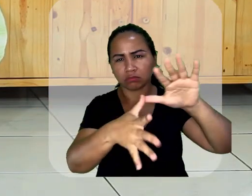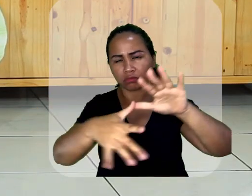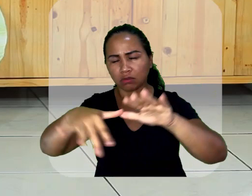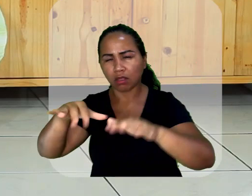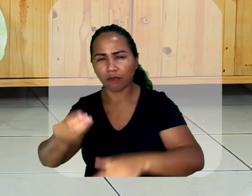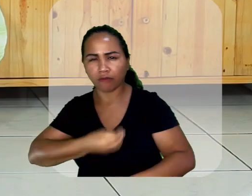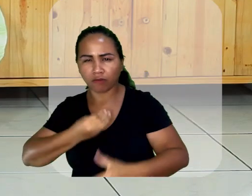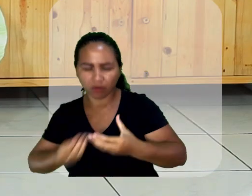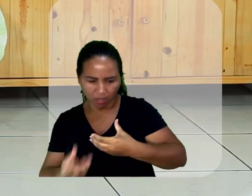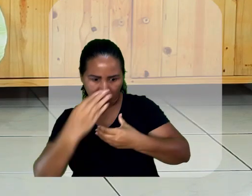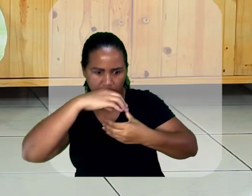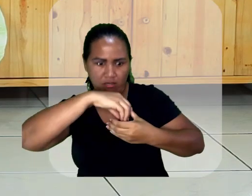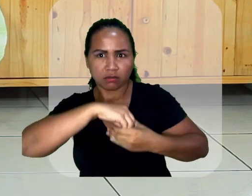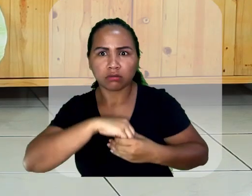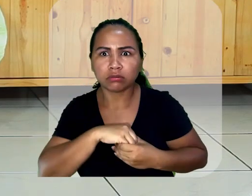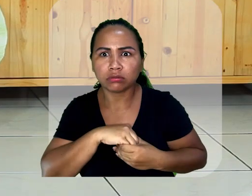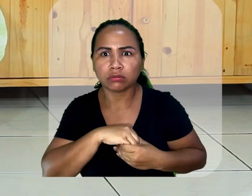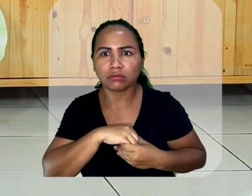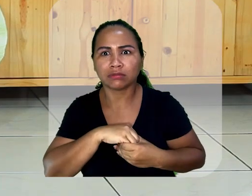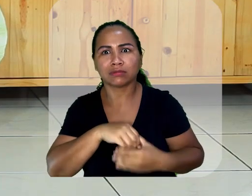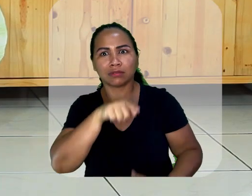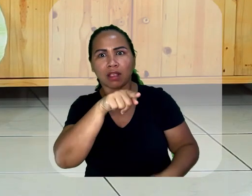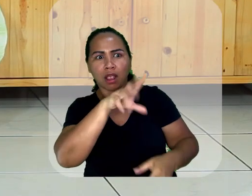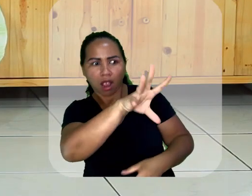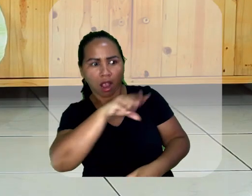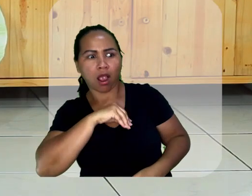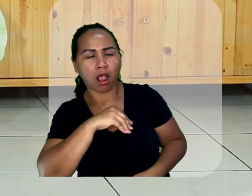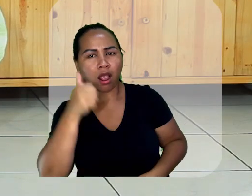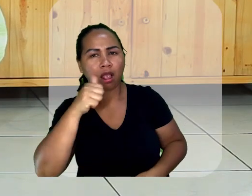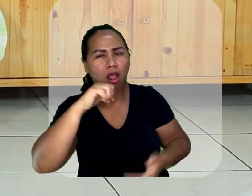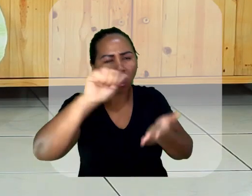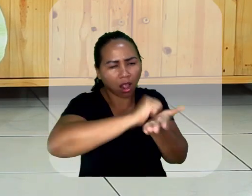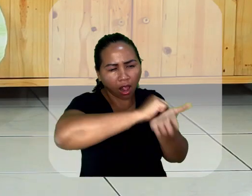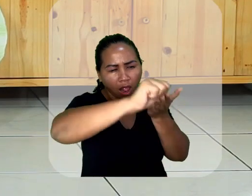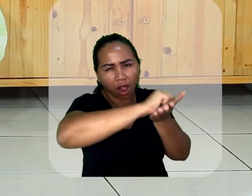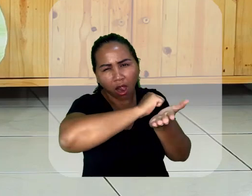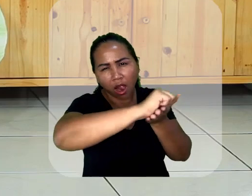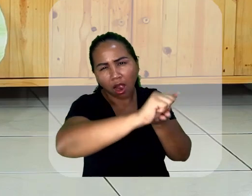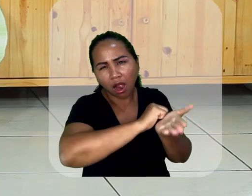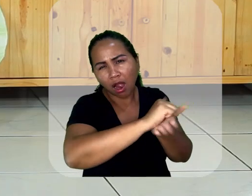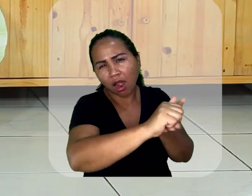Vive dentro de mim a lavadeira do Rio Vermelho.